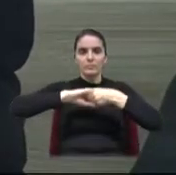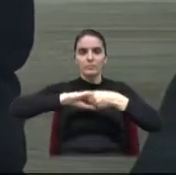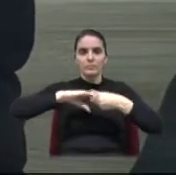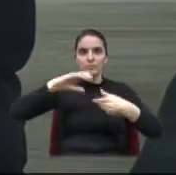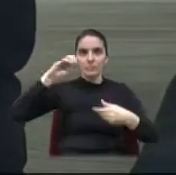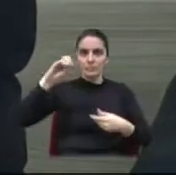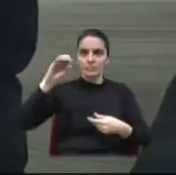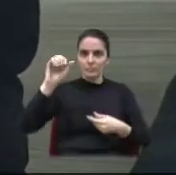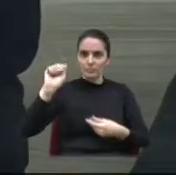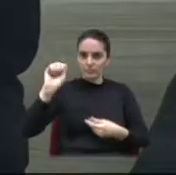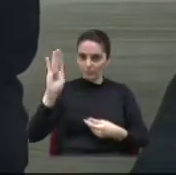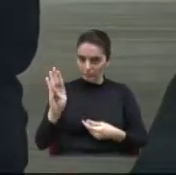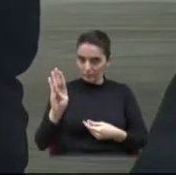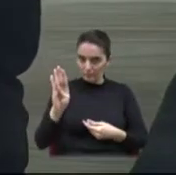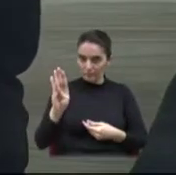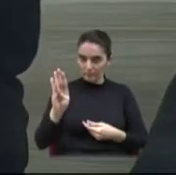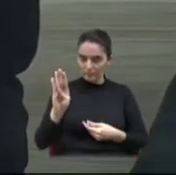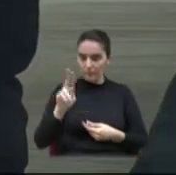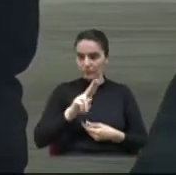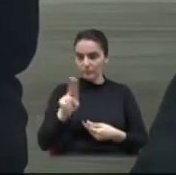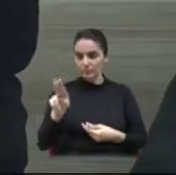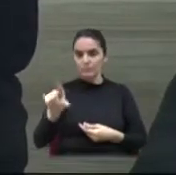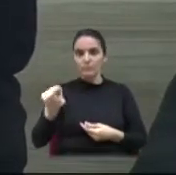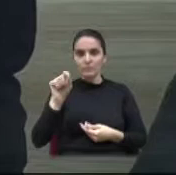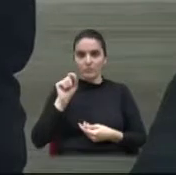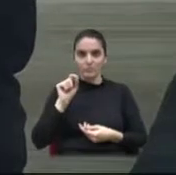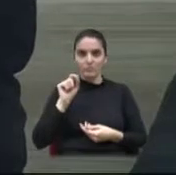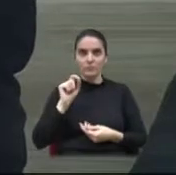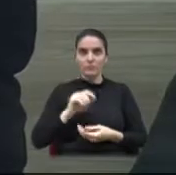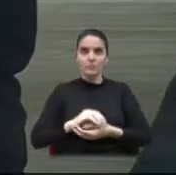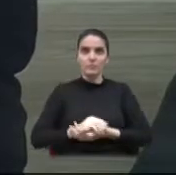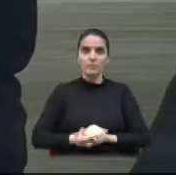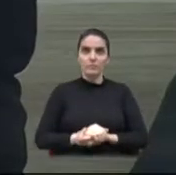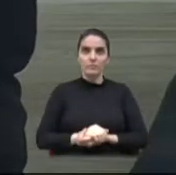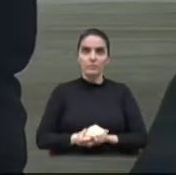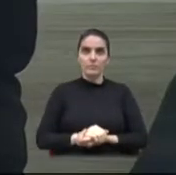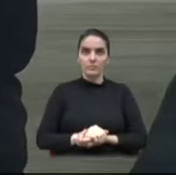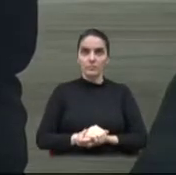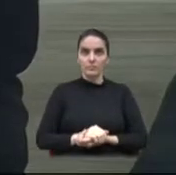pela escolha e parabéns, vereador Estevão.